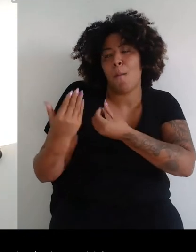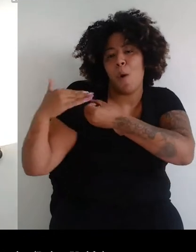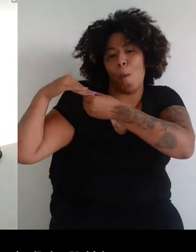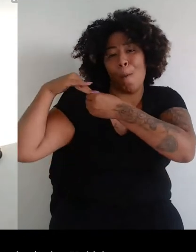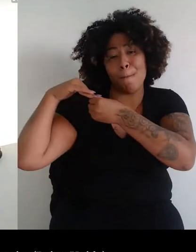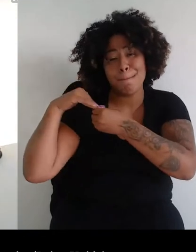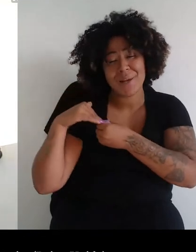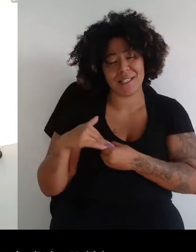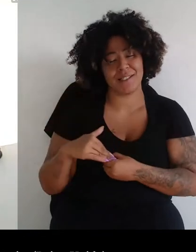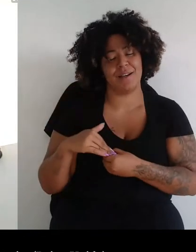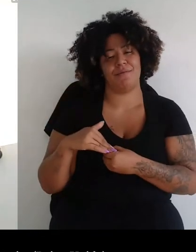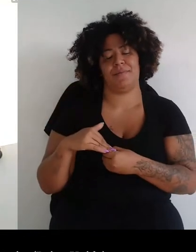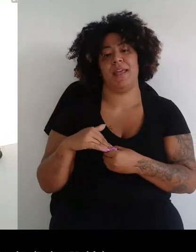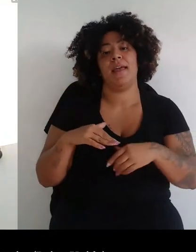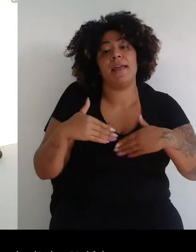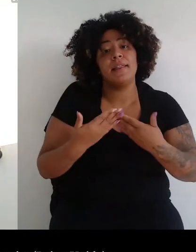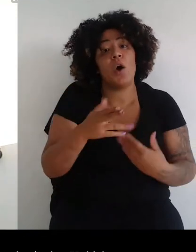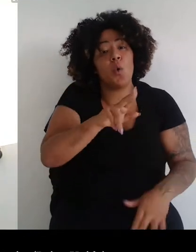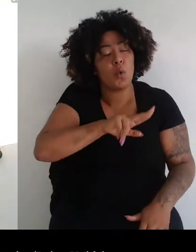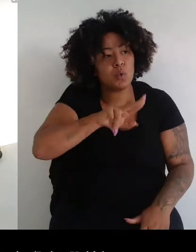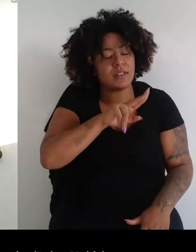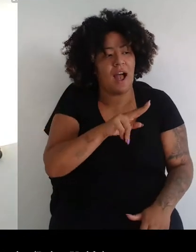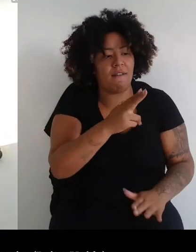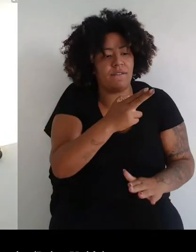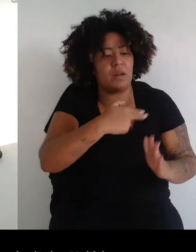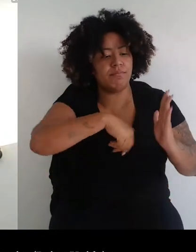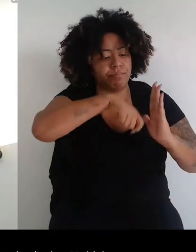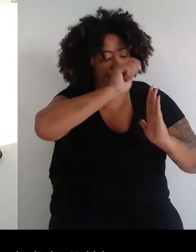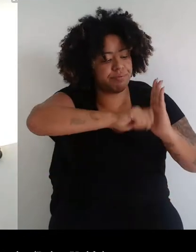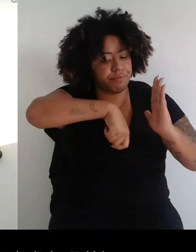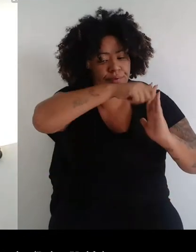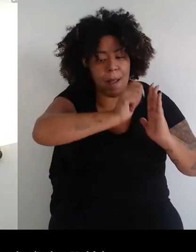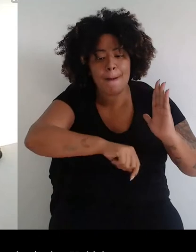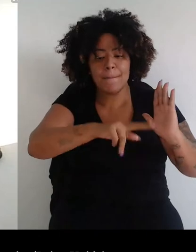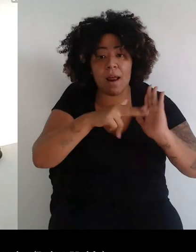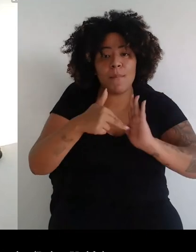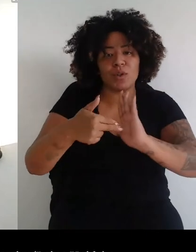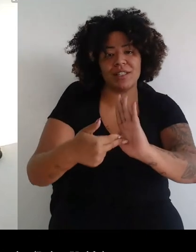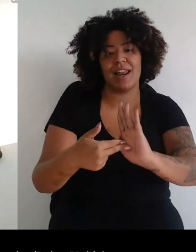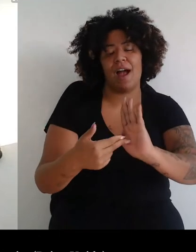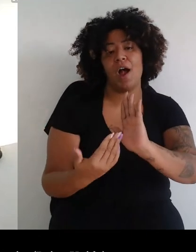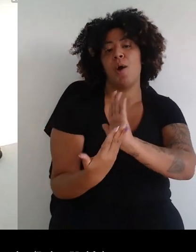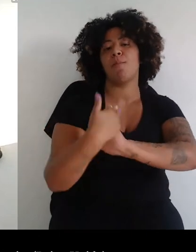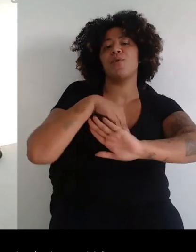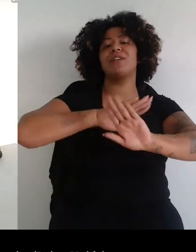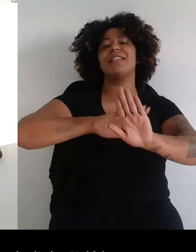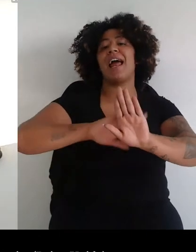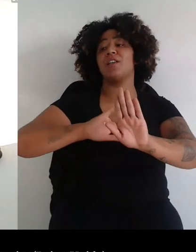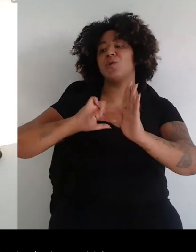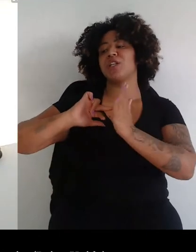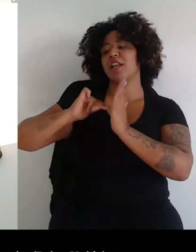utilizar para falar sobre pessoas ou para especular a respeito das pessoas